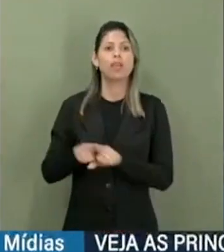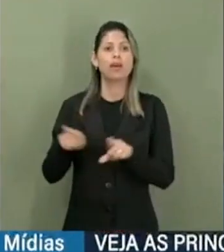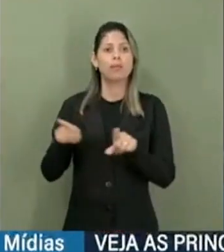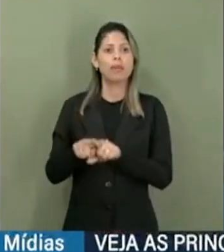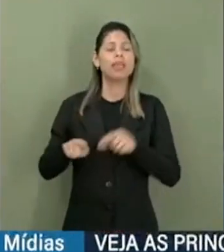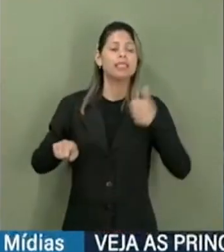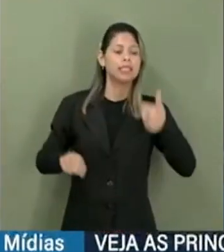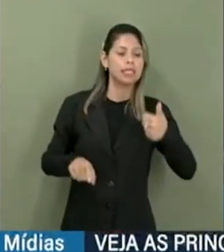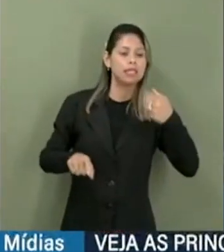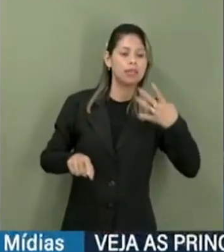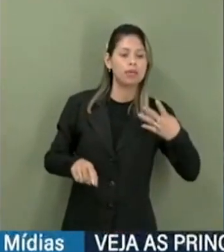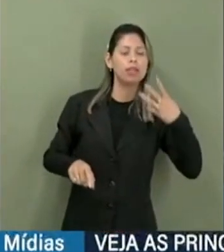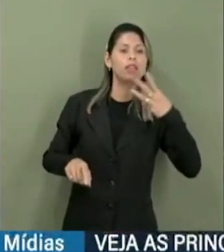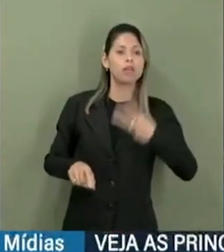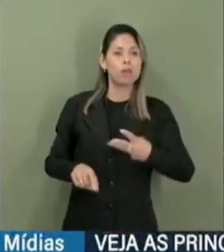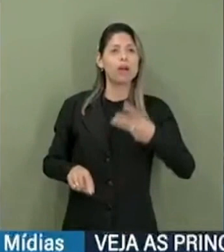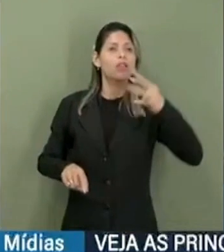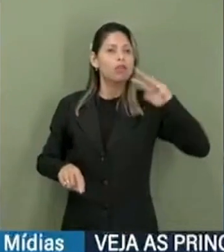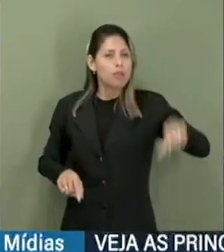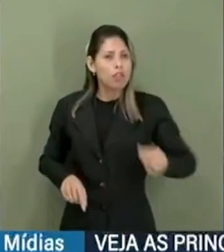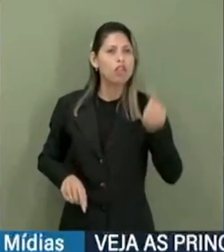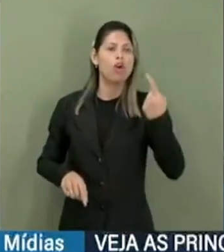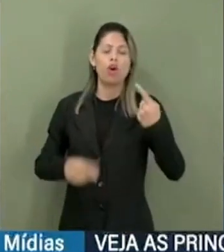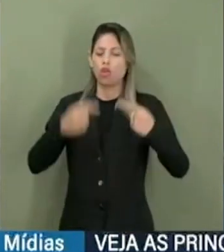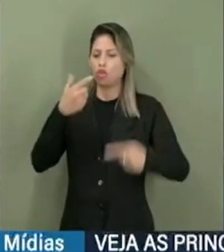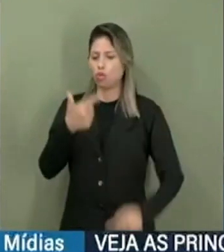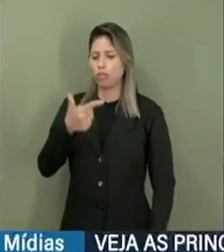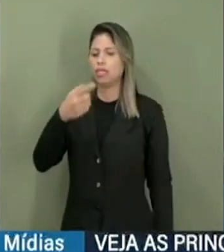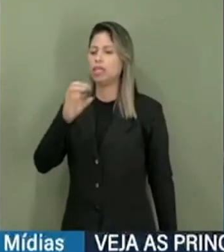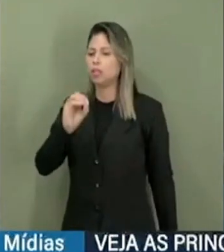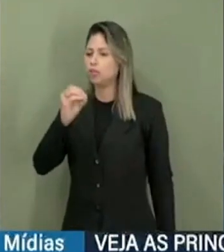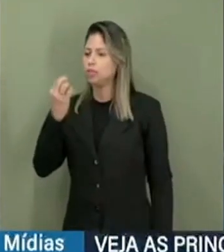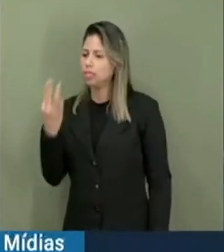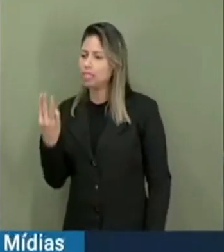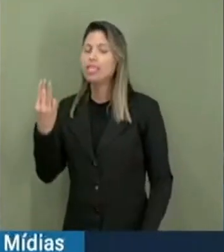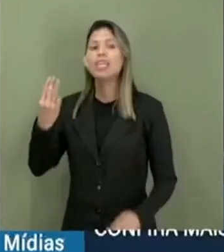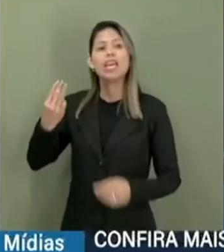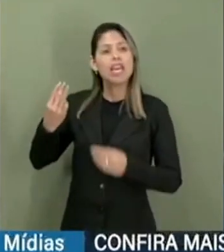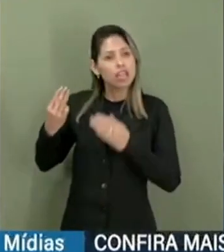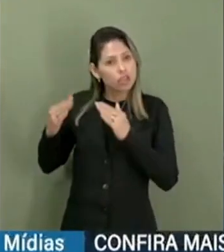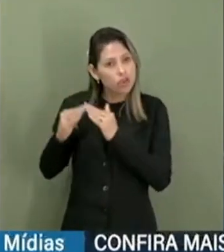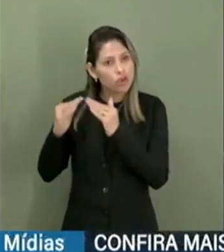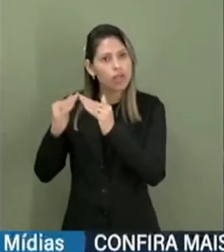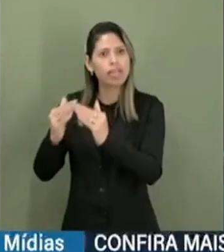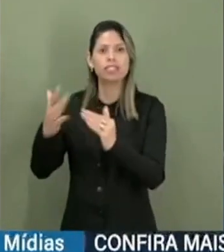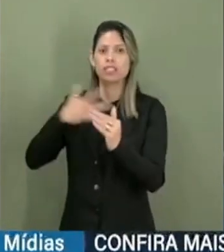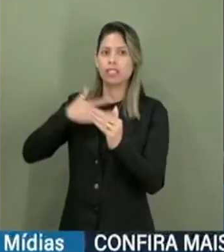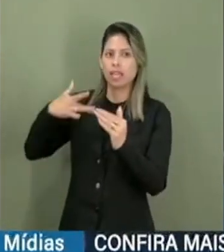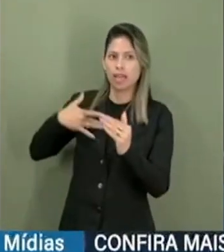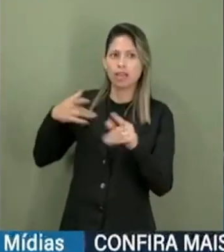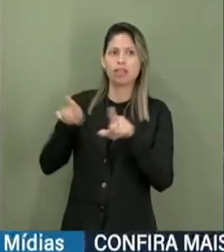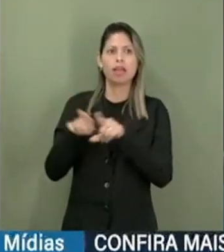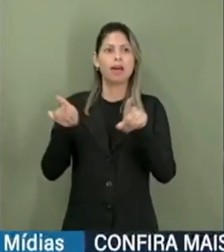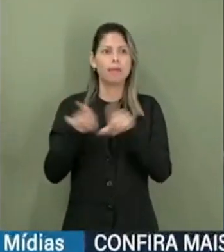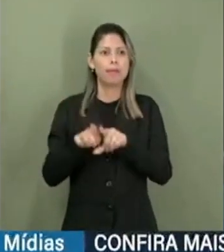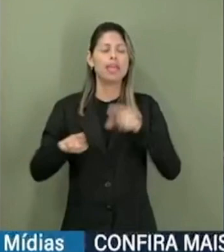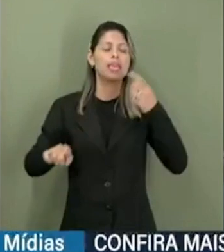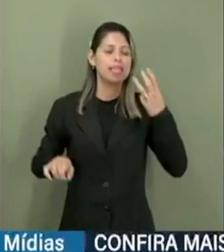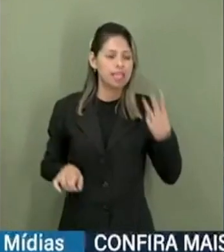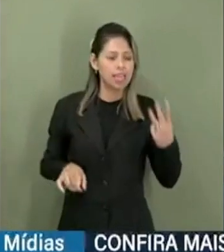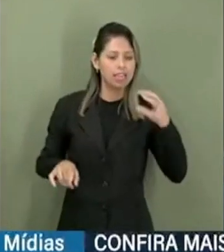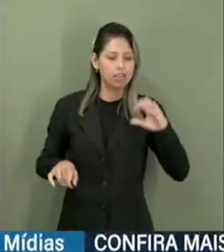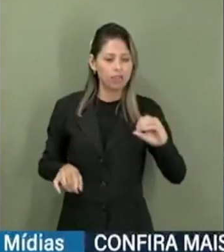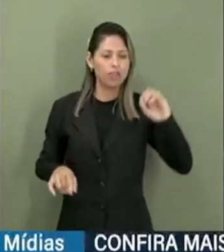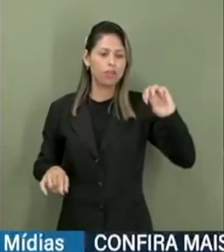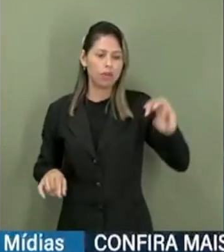milhões em infraestrutura e saúde 203 milhões em habitação e 3,3 bilhões em rodovias